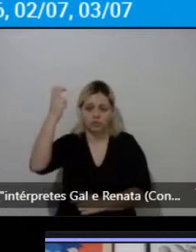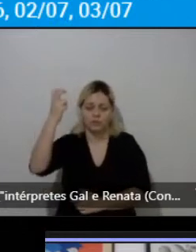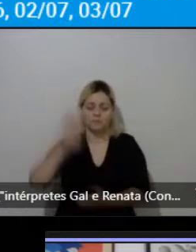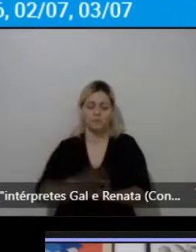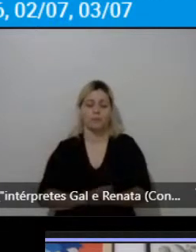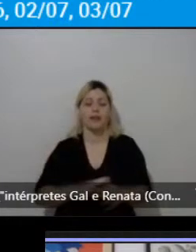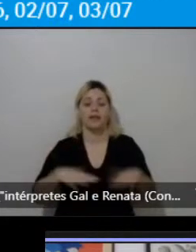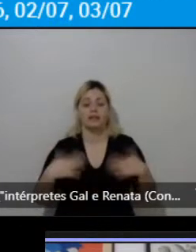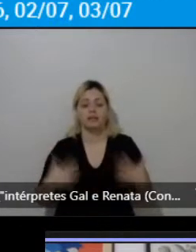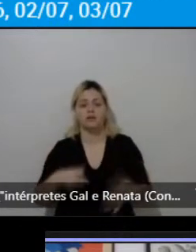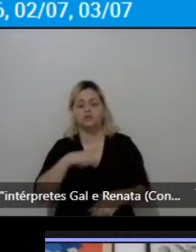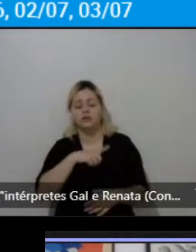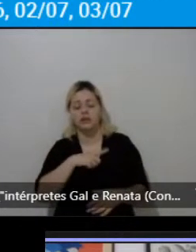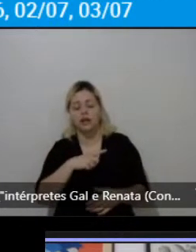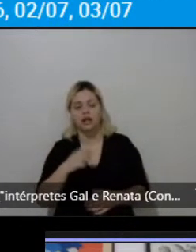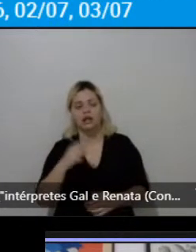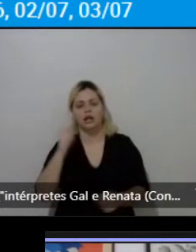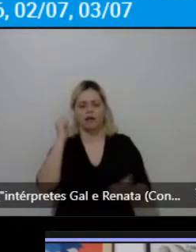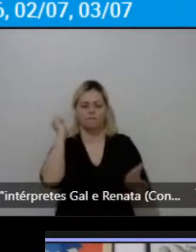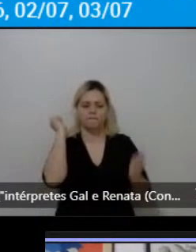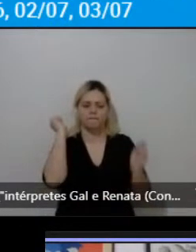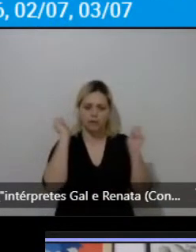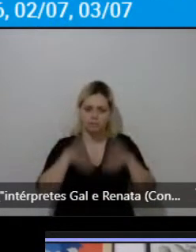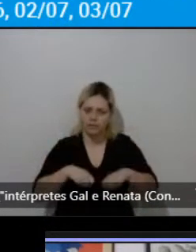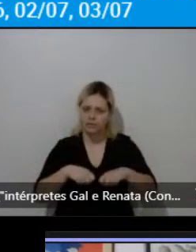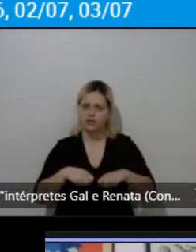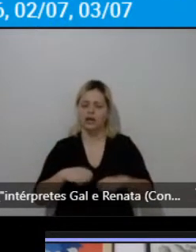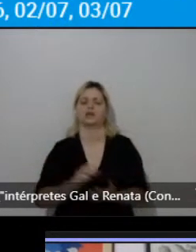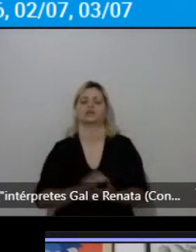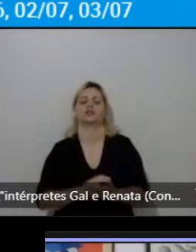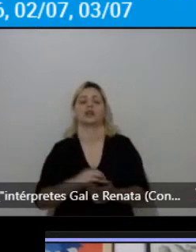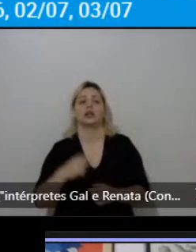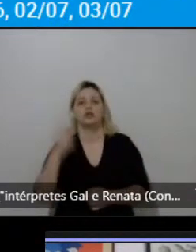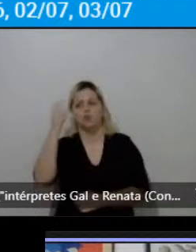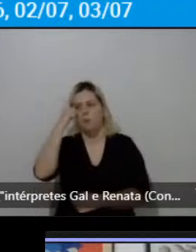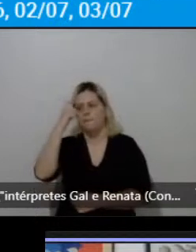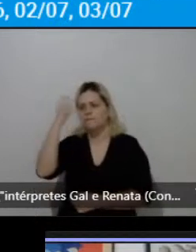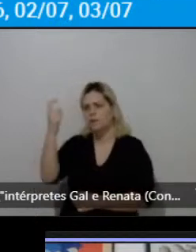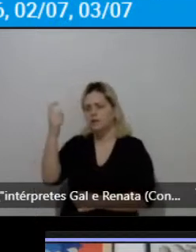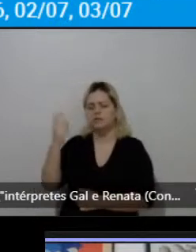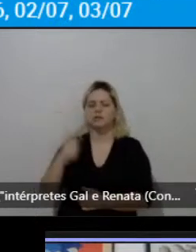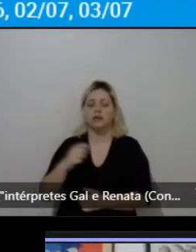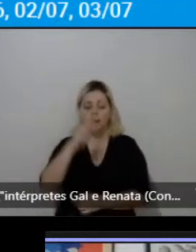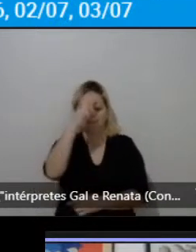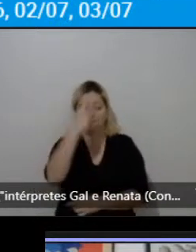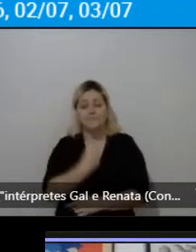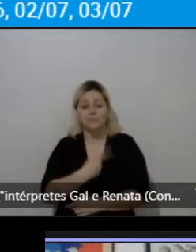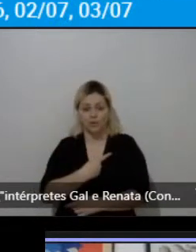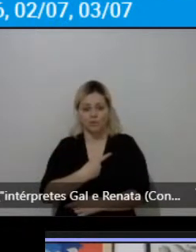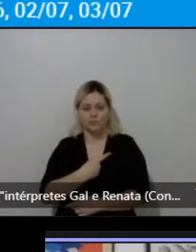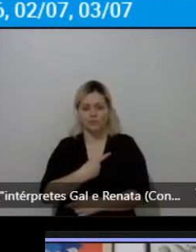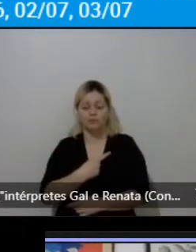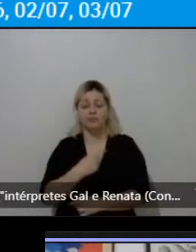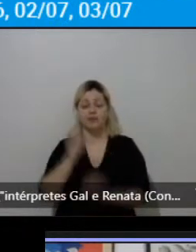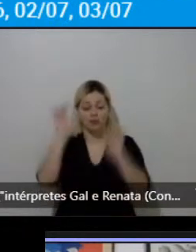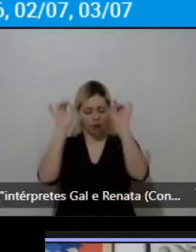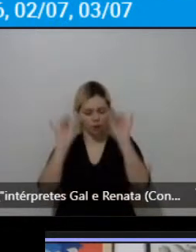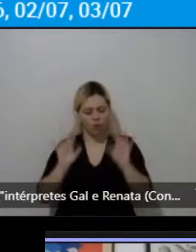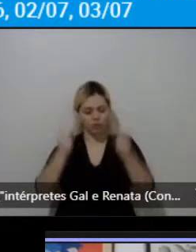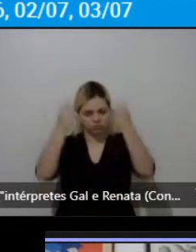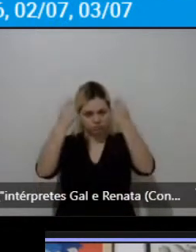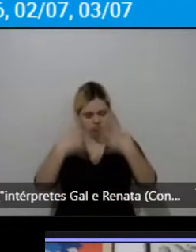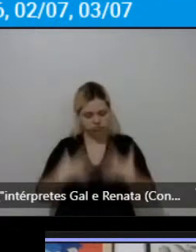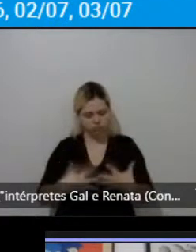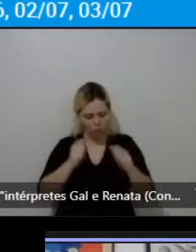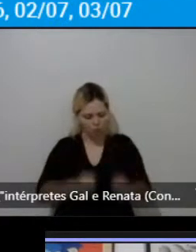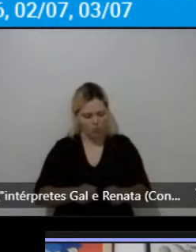de tomar em suas mãos a educação e formar seus próprios intelectuais, eu acredito que essa é a característica mais potente, né,